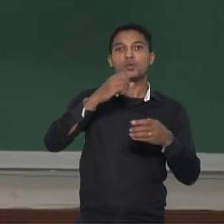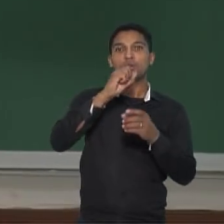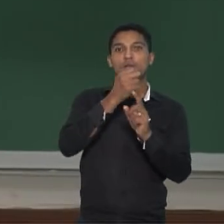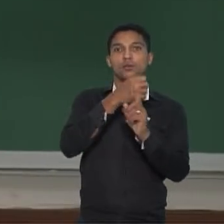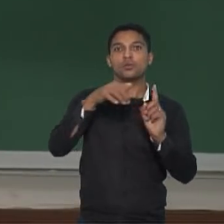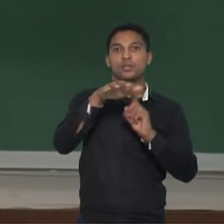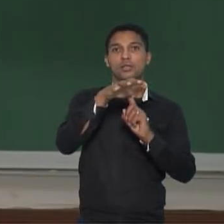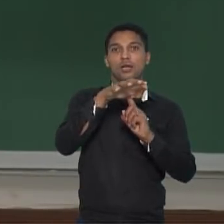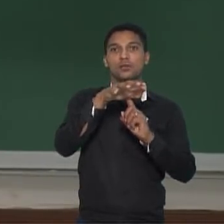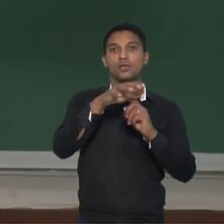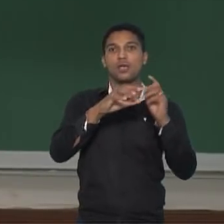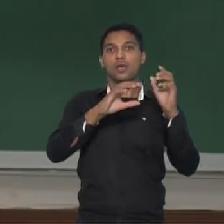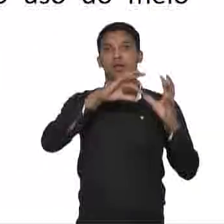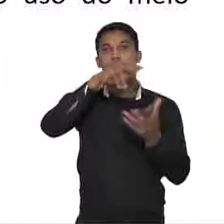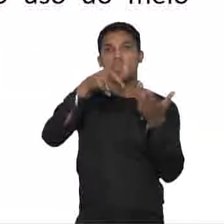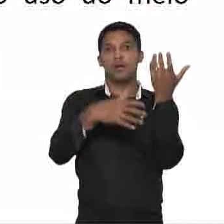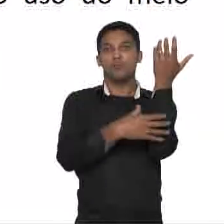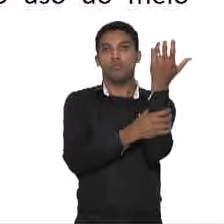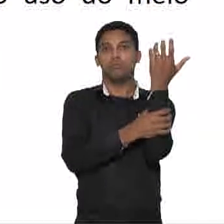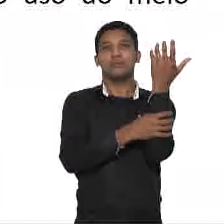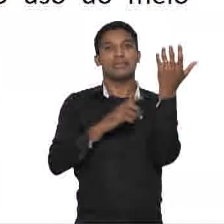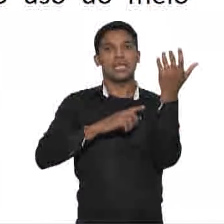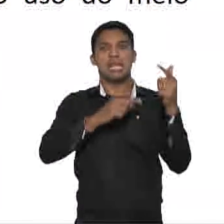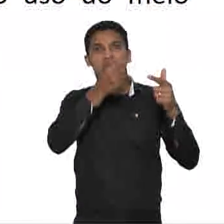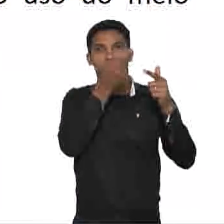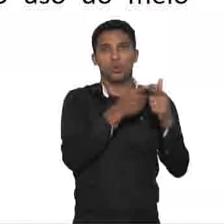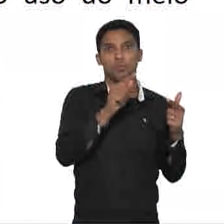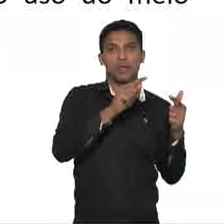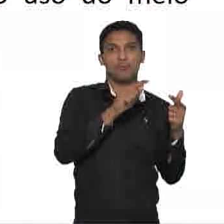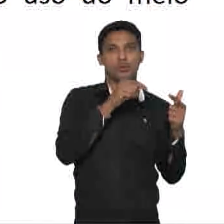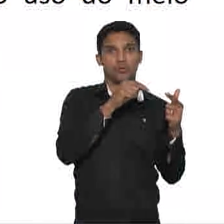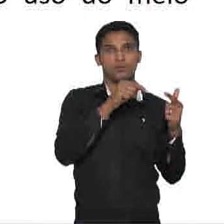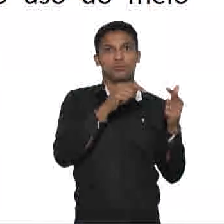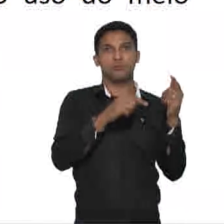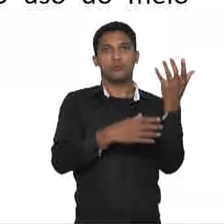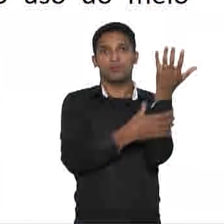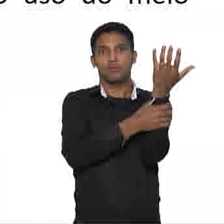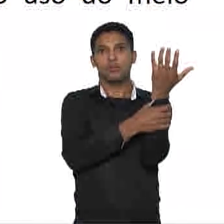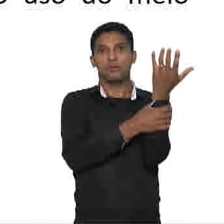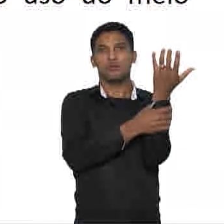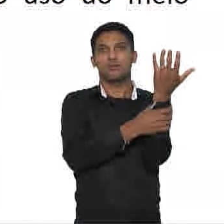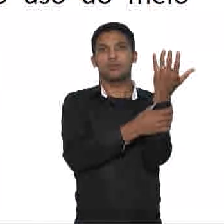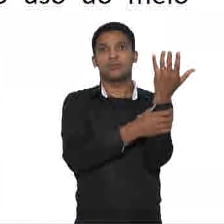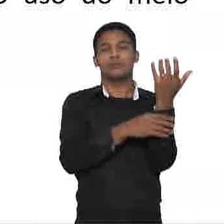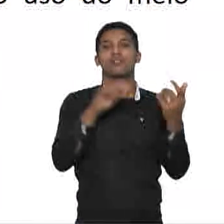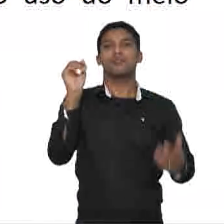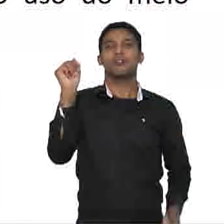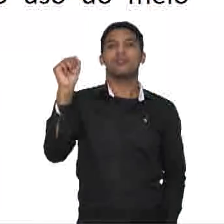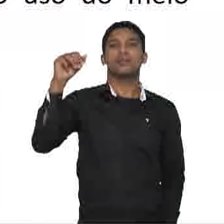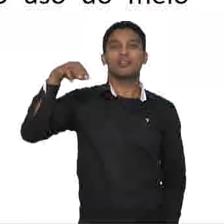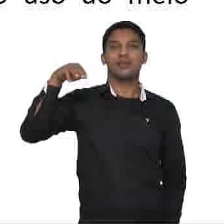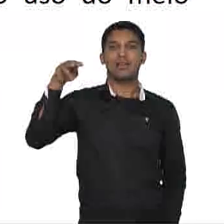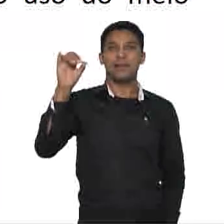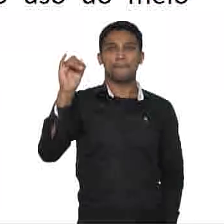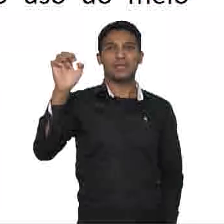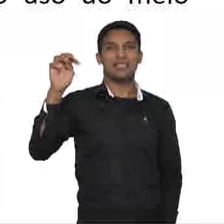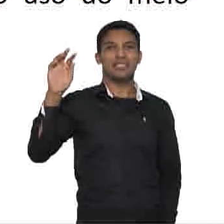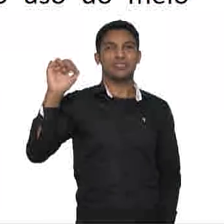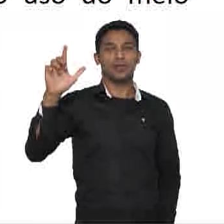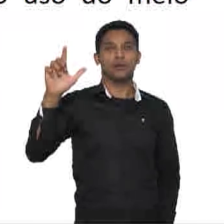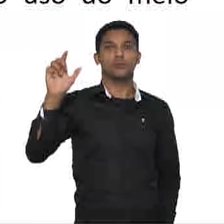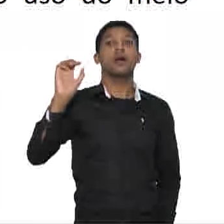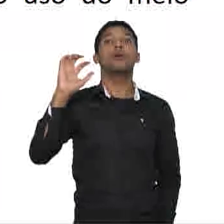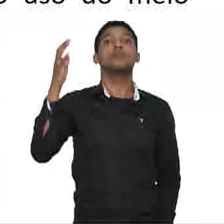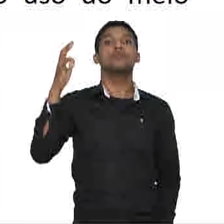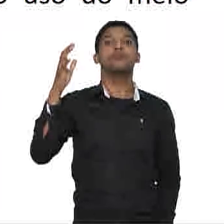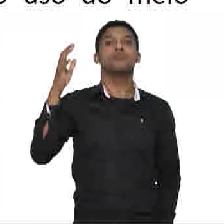da acumulação? É a letra D. A crise ambiental decorrente da forma como se dá a exploração